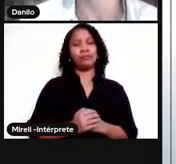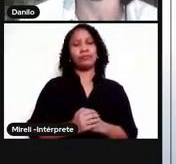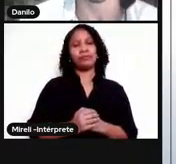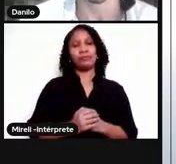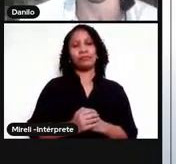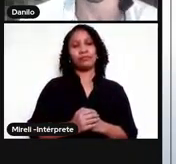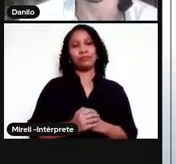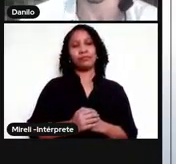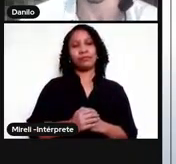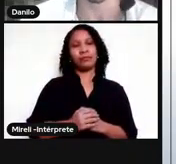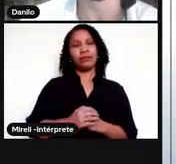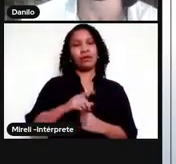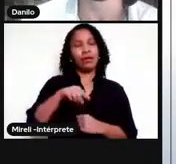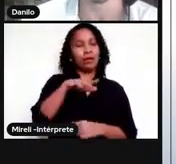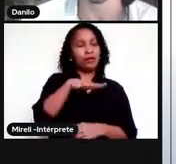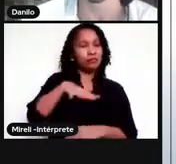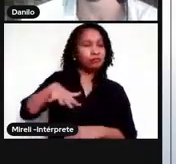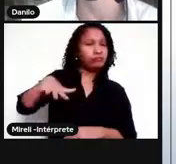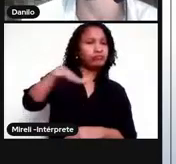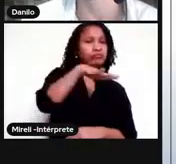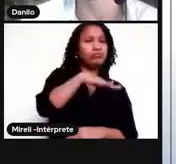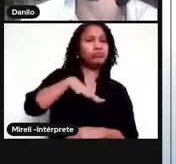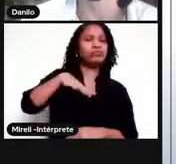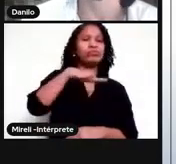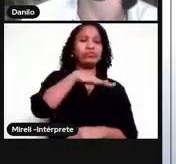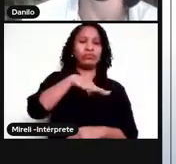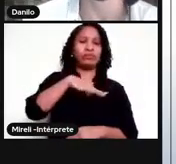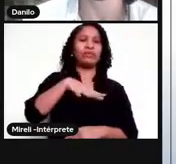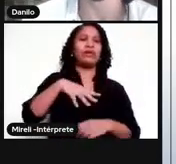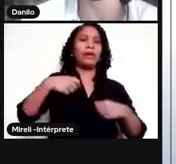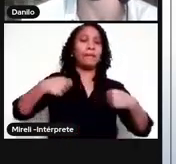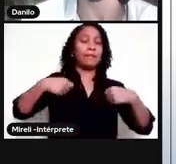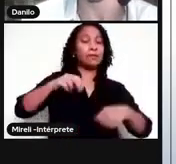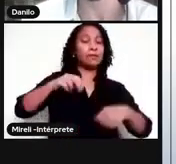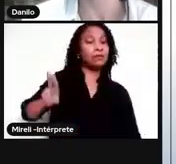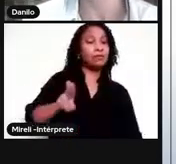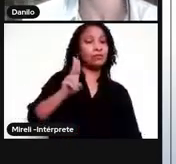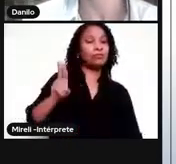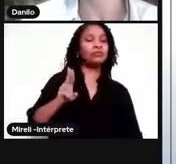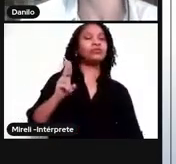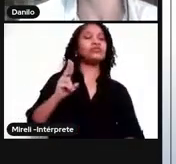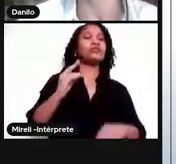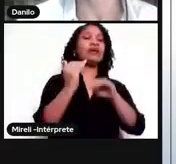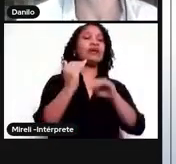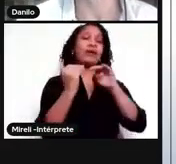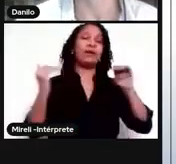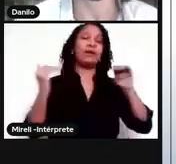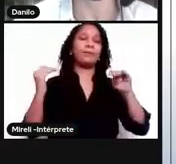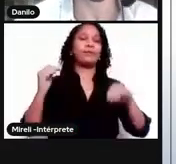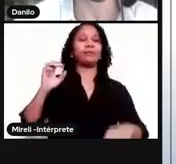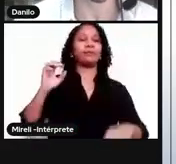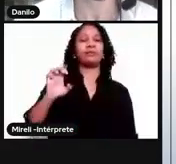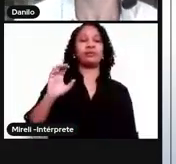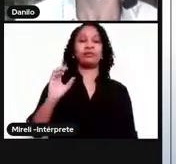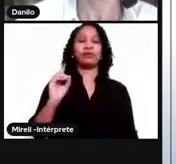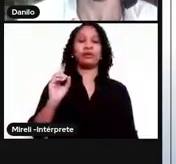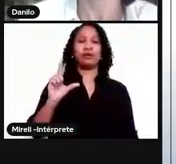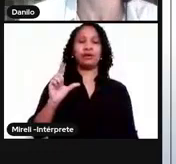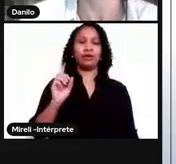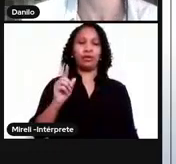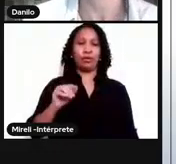ainda temos para utilizar, utilizando a modelagem ecológica, e que atualmente o